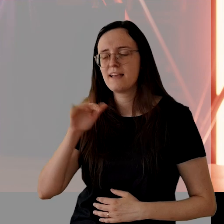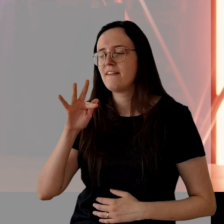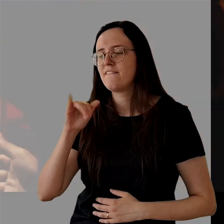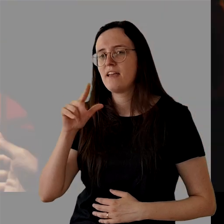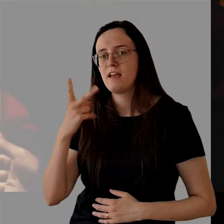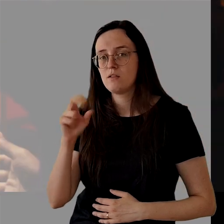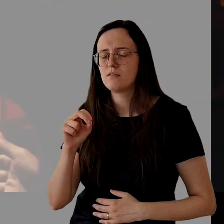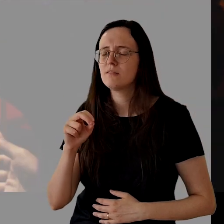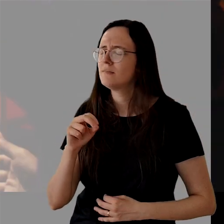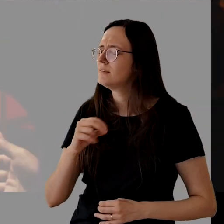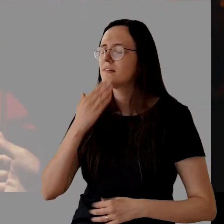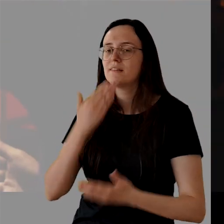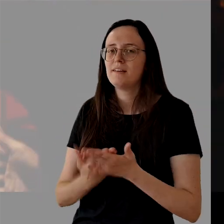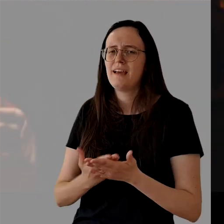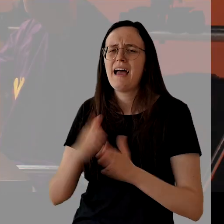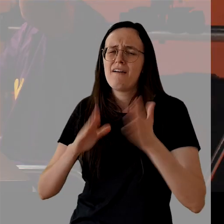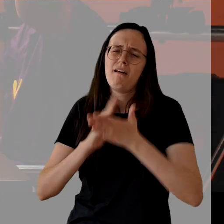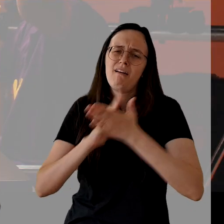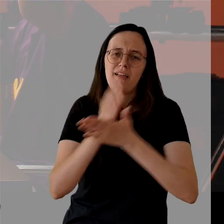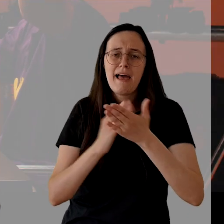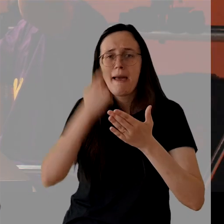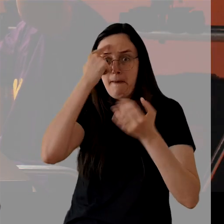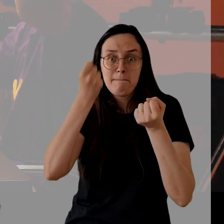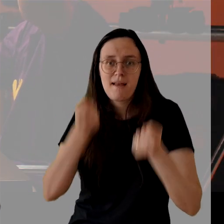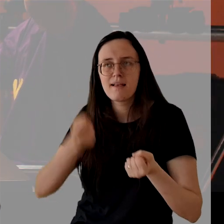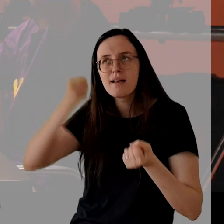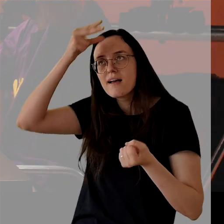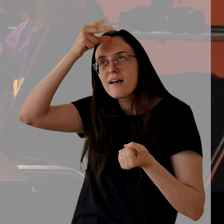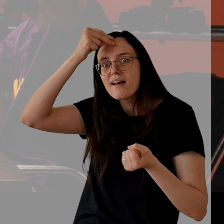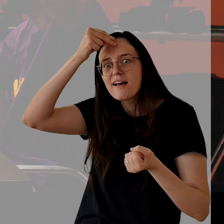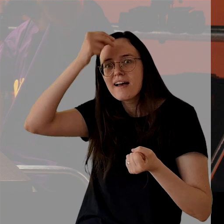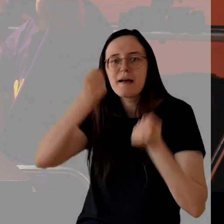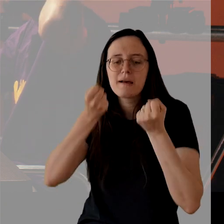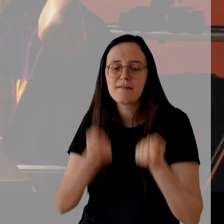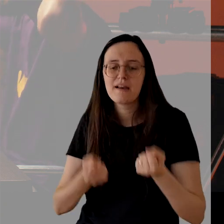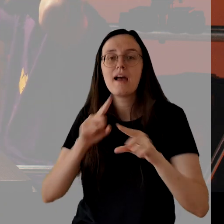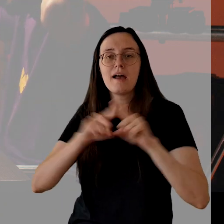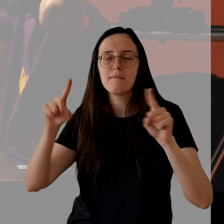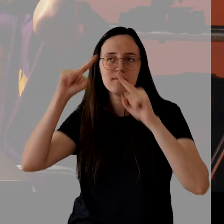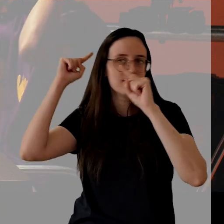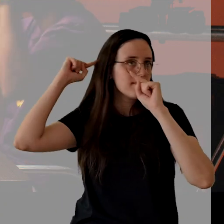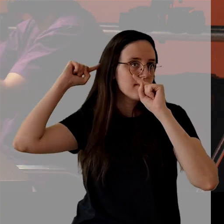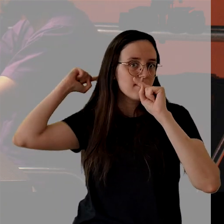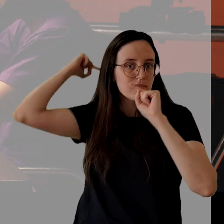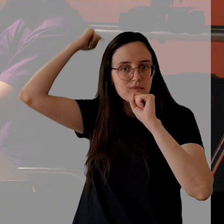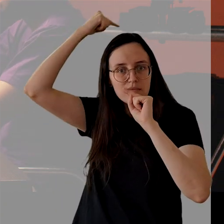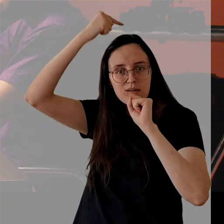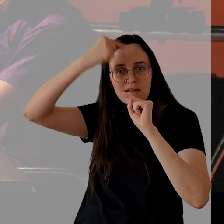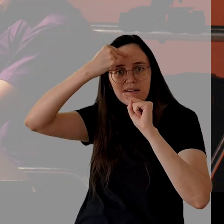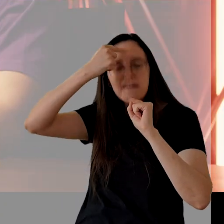é um incômodo, né? Mais um peso aqui na nuca. E ela Ficava o transmissor inteiro aqui atrás. Preso no cabelo.